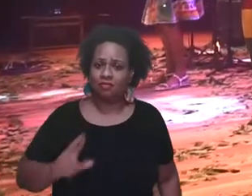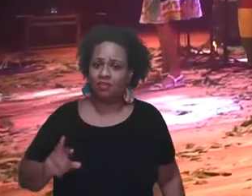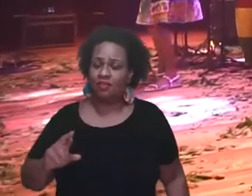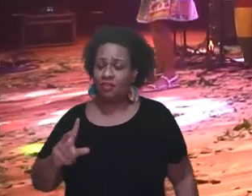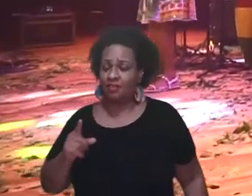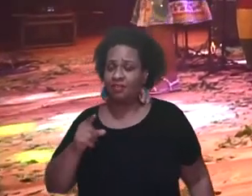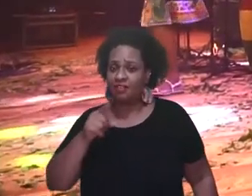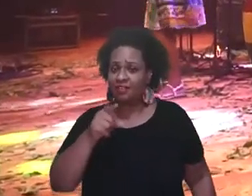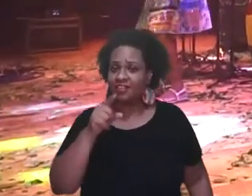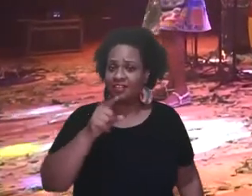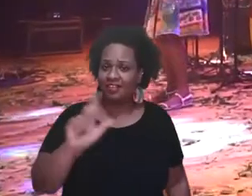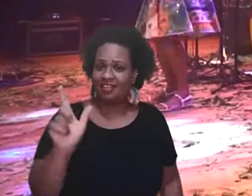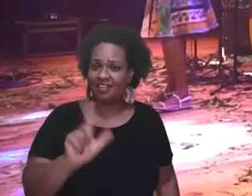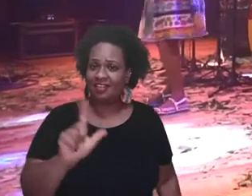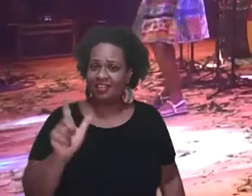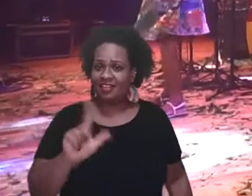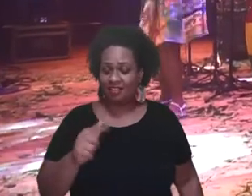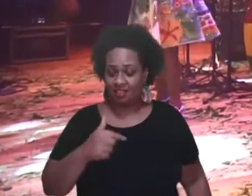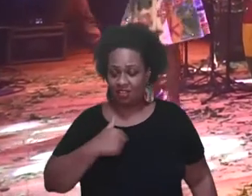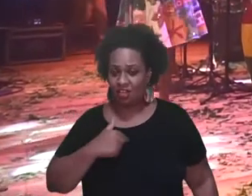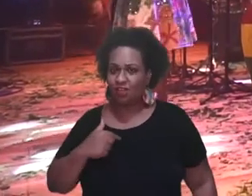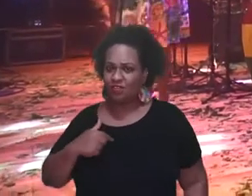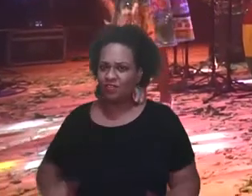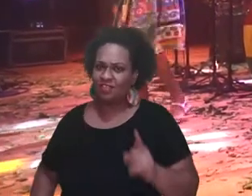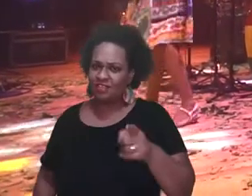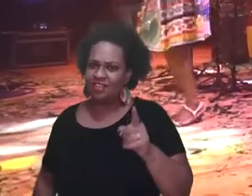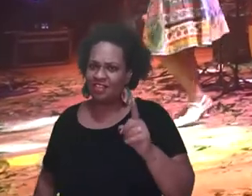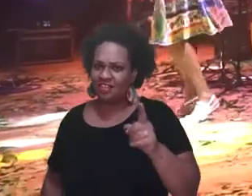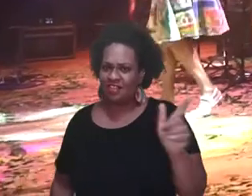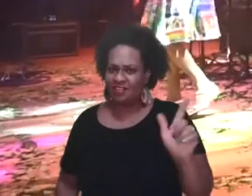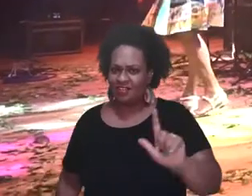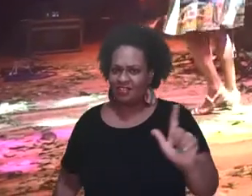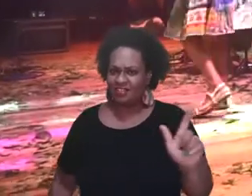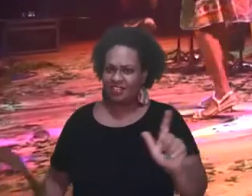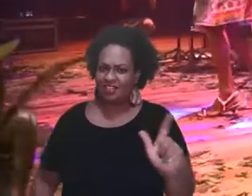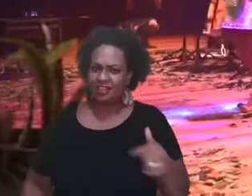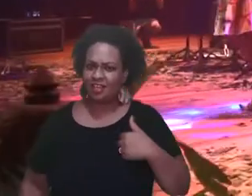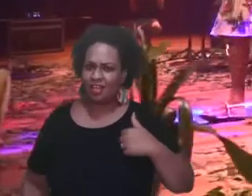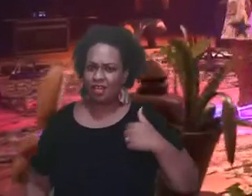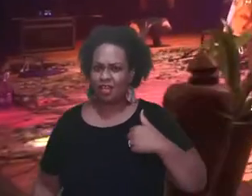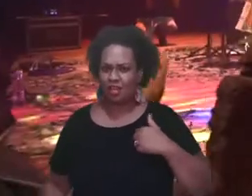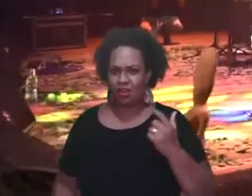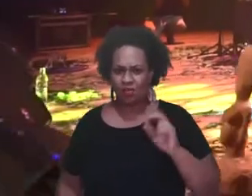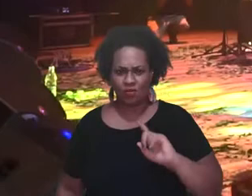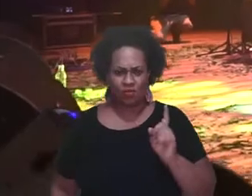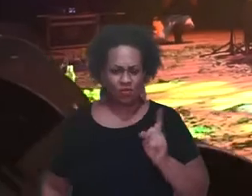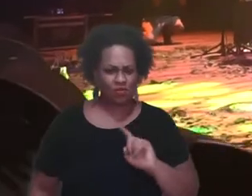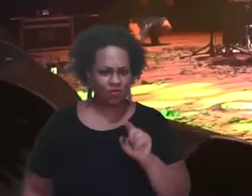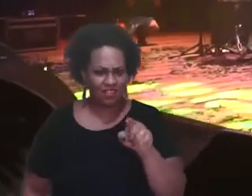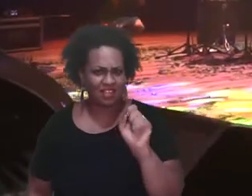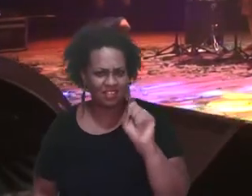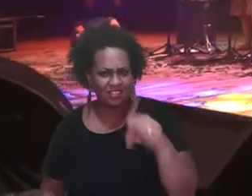flor Mas foi você ficar linda Ah e eu logo mais você ainda não fui